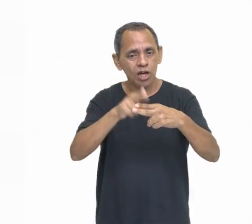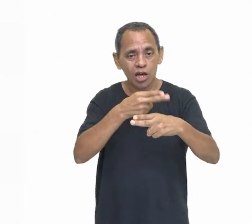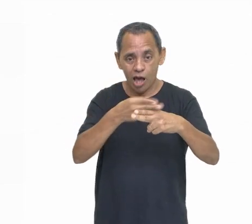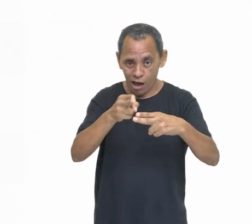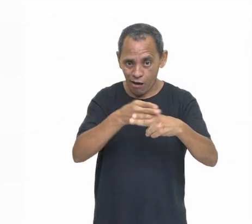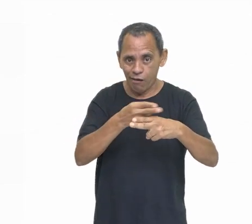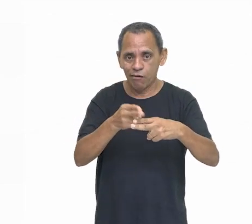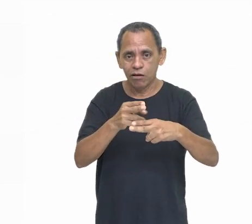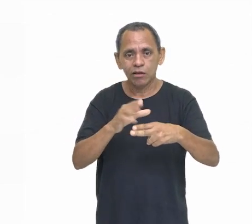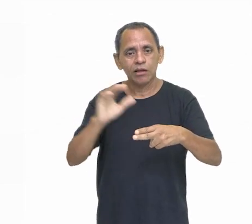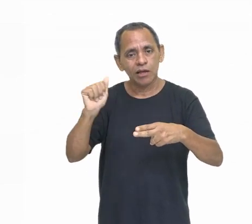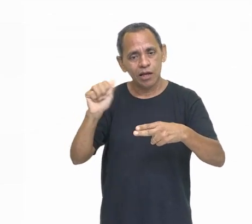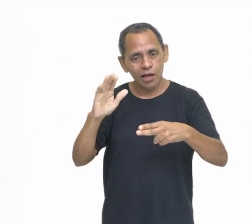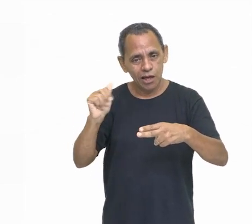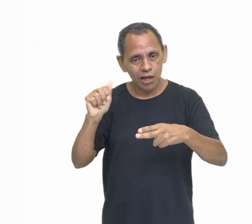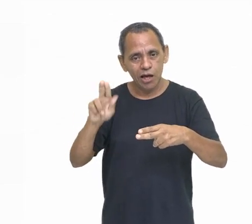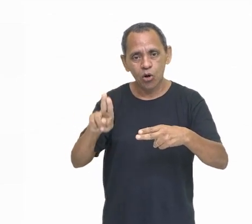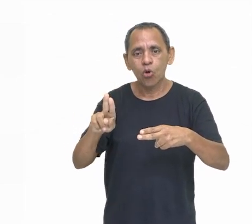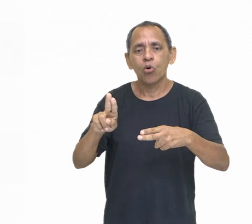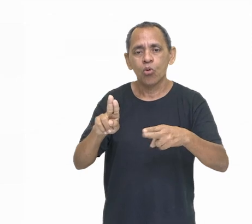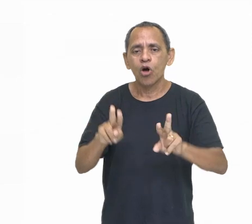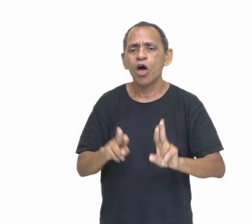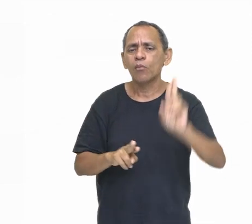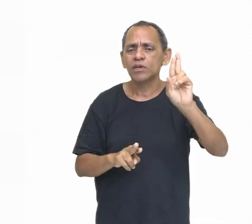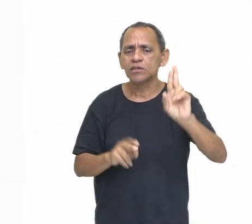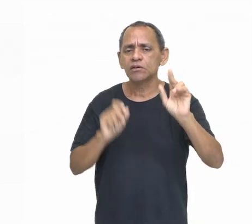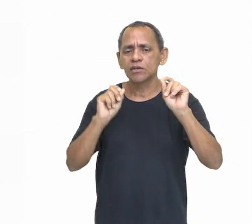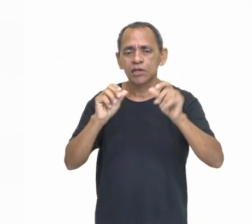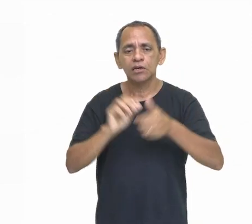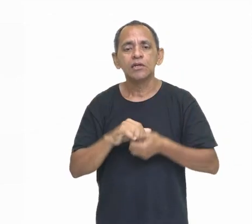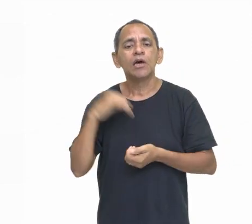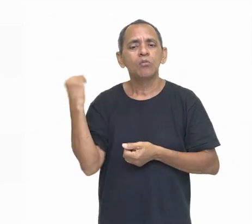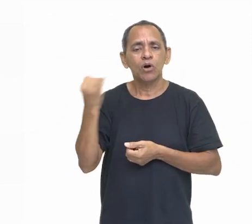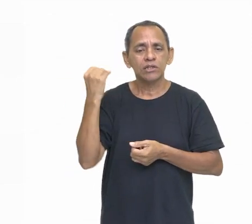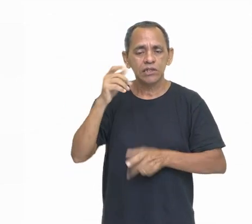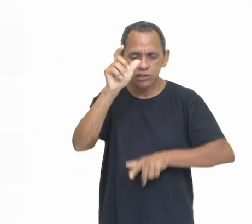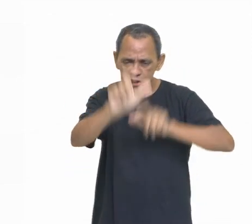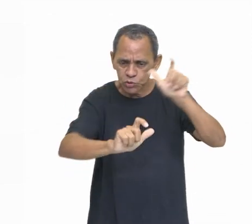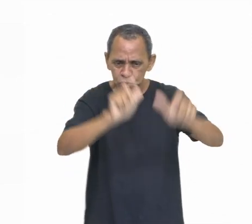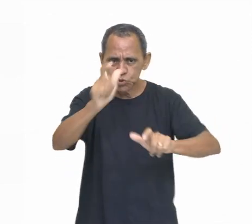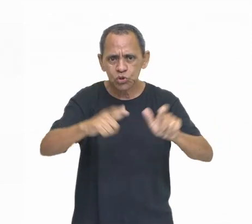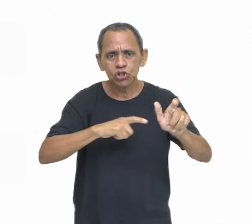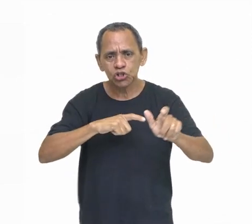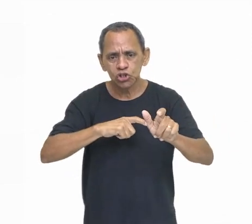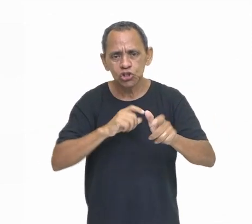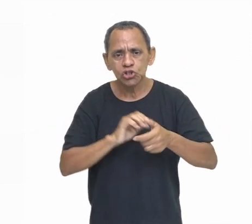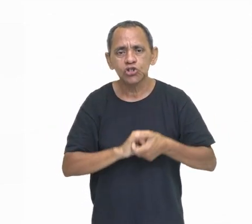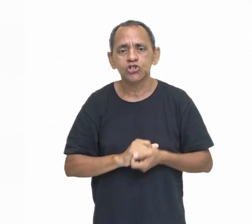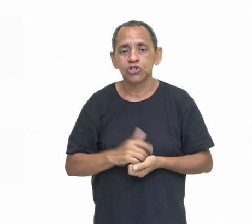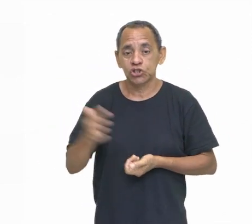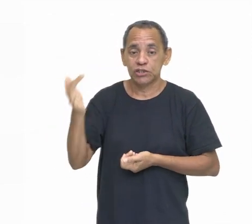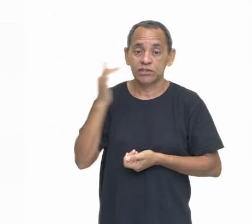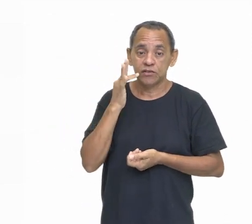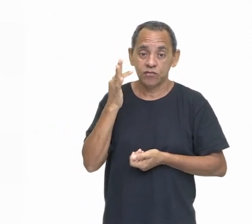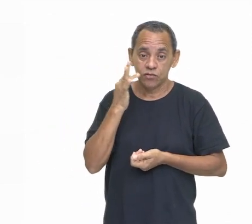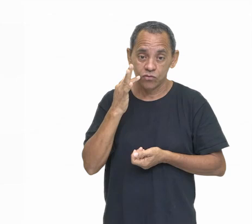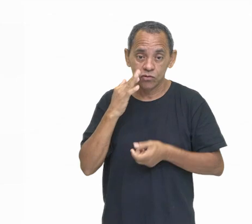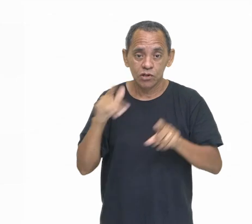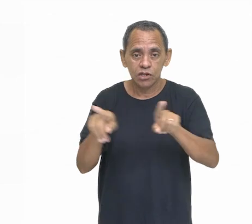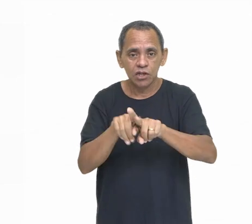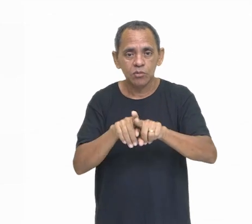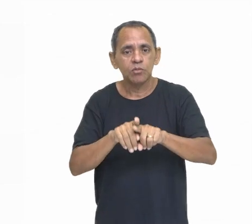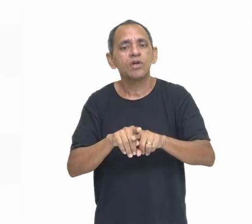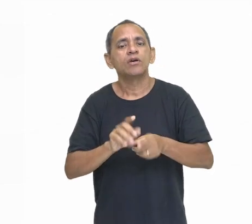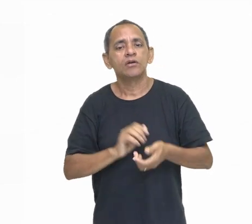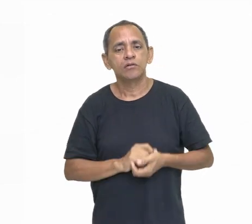a ornamentação das pessoas e a importância que elas davam justamente ao cacau e a